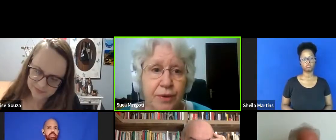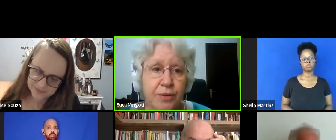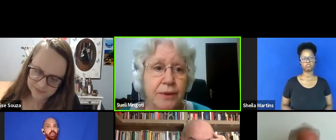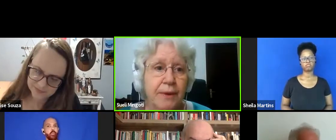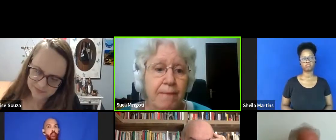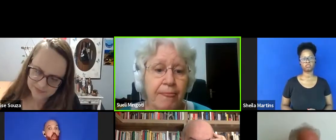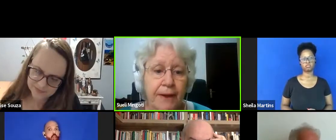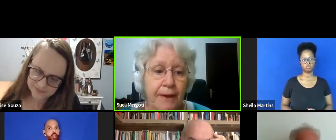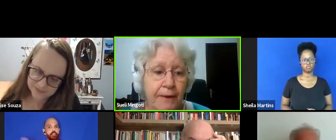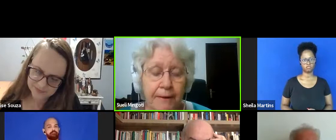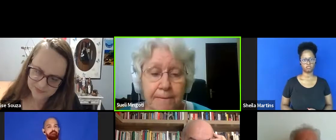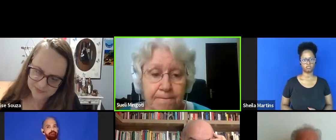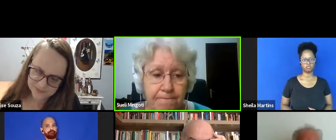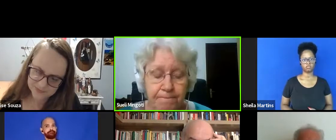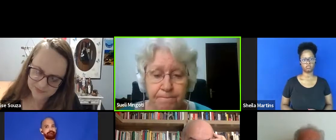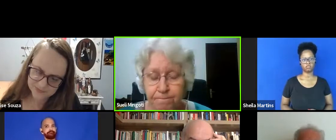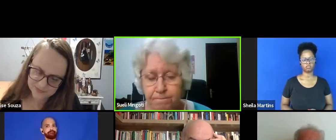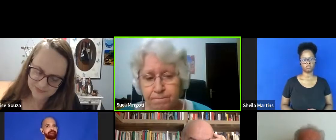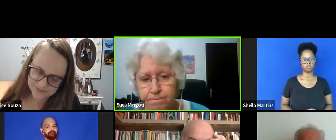e muito